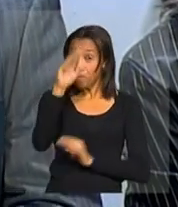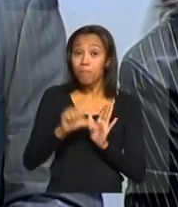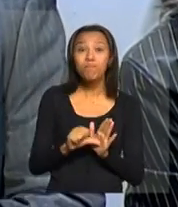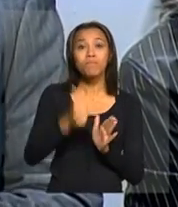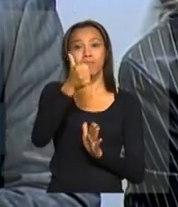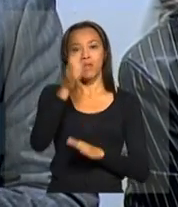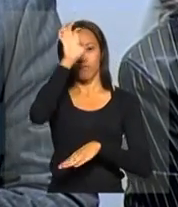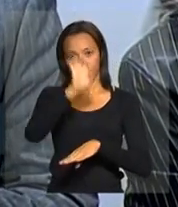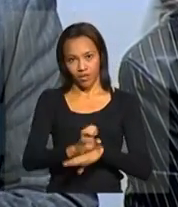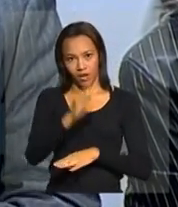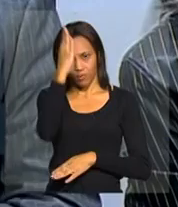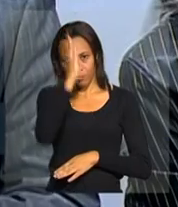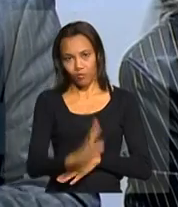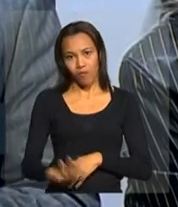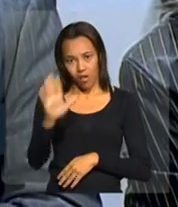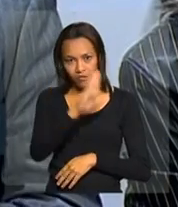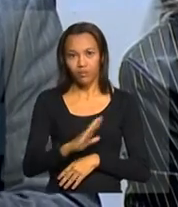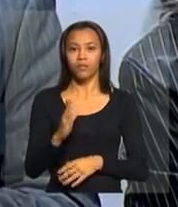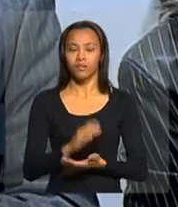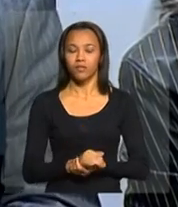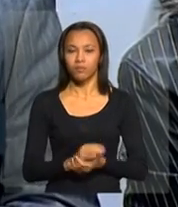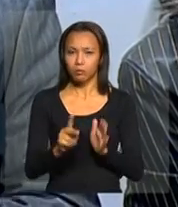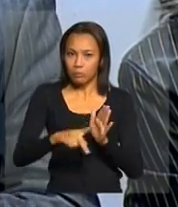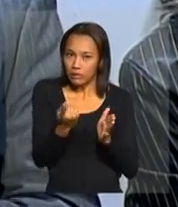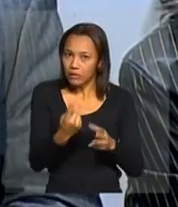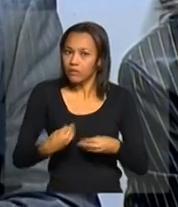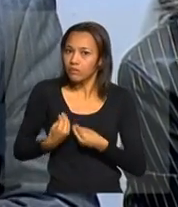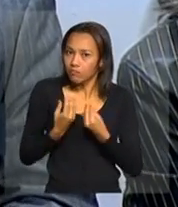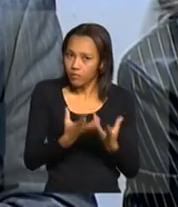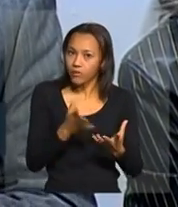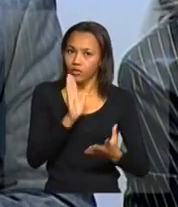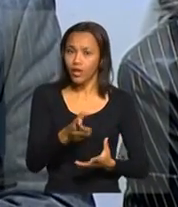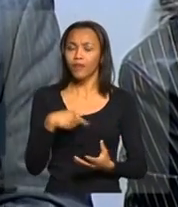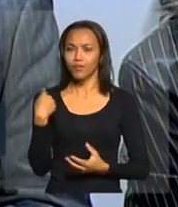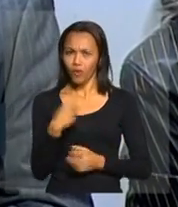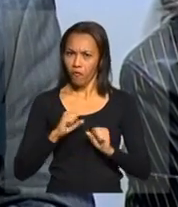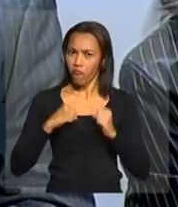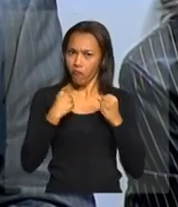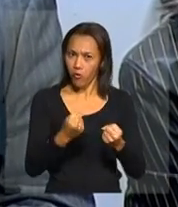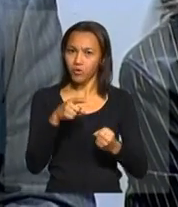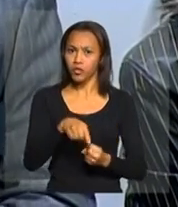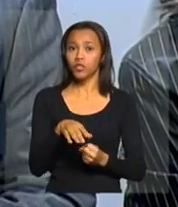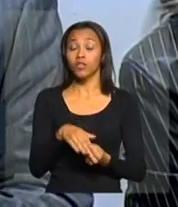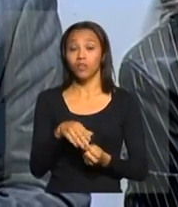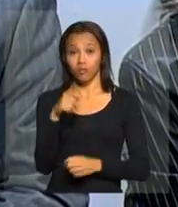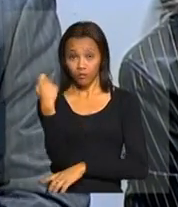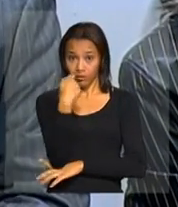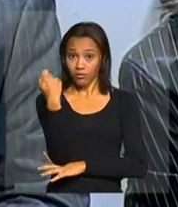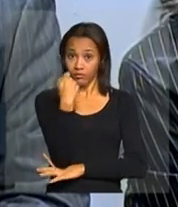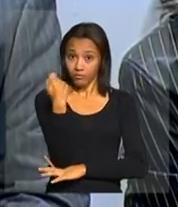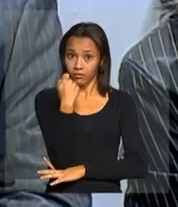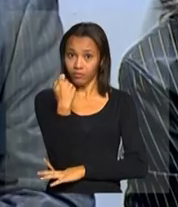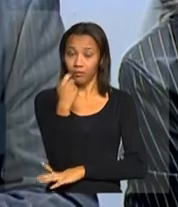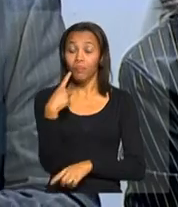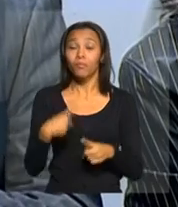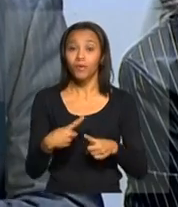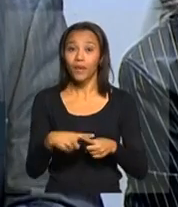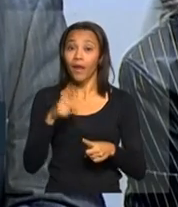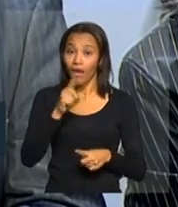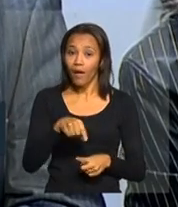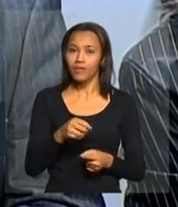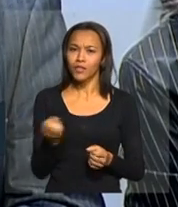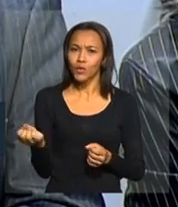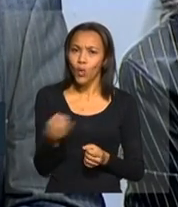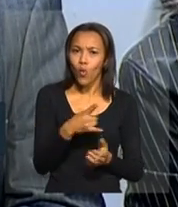país, e nós apostamos muito num forte crescimento de transplantes de pulmão no Rio Grande do Sul, em função dessa